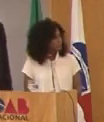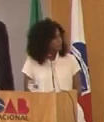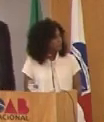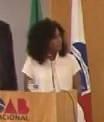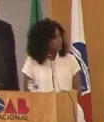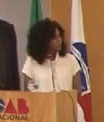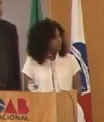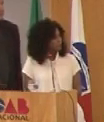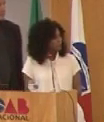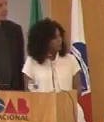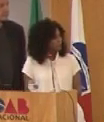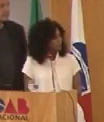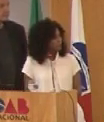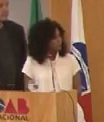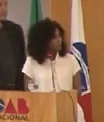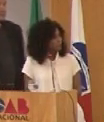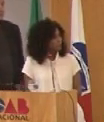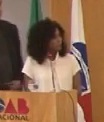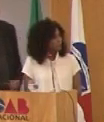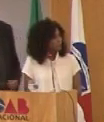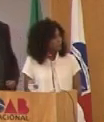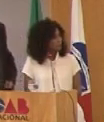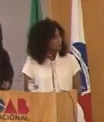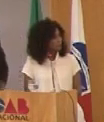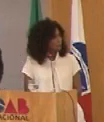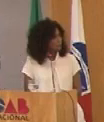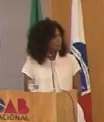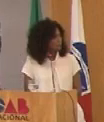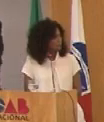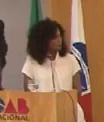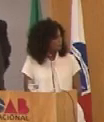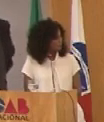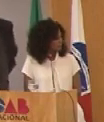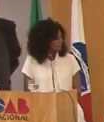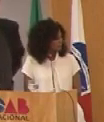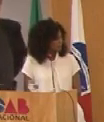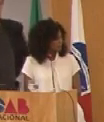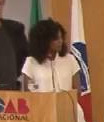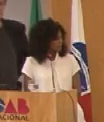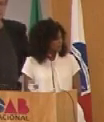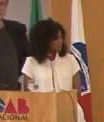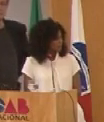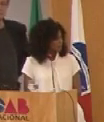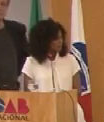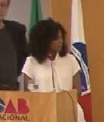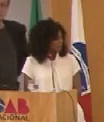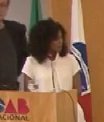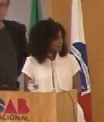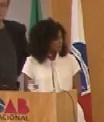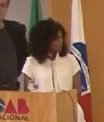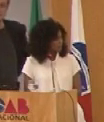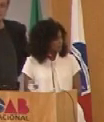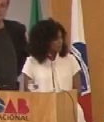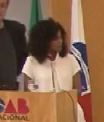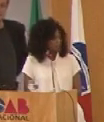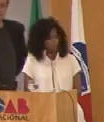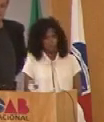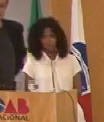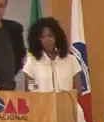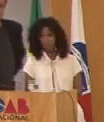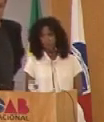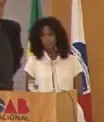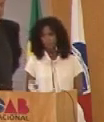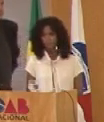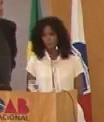jornalistas brasileiros. E em 2018, essa violência voltou a crescer. 135